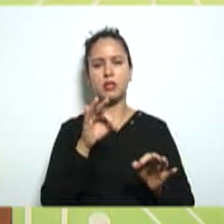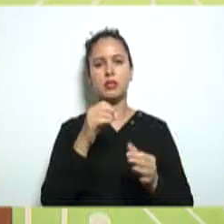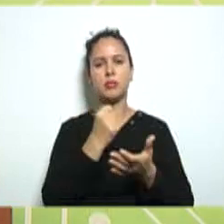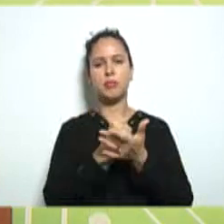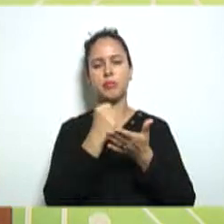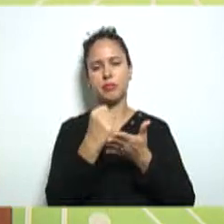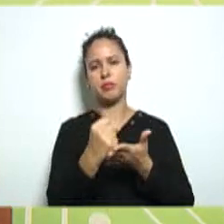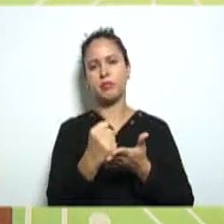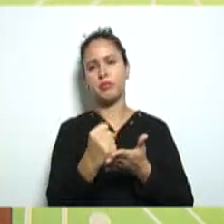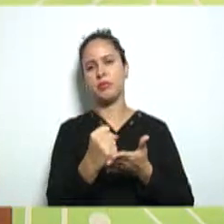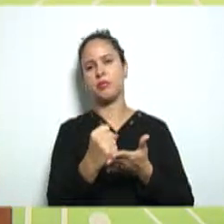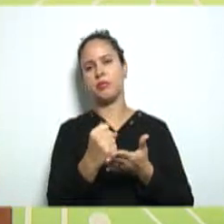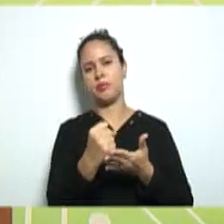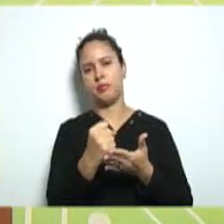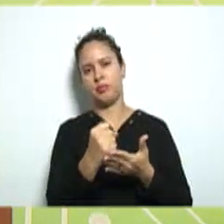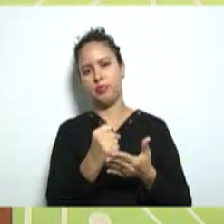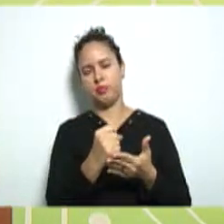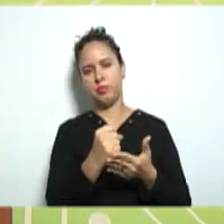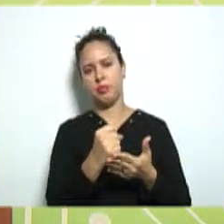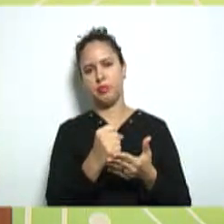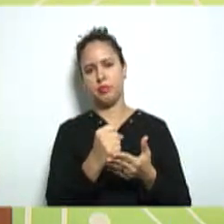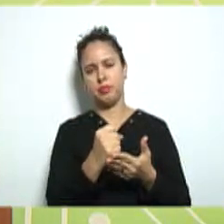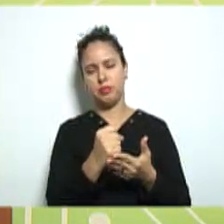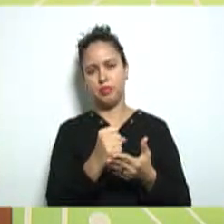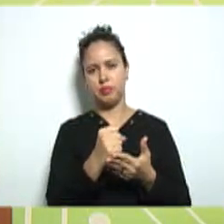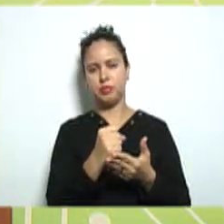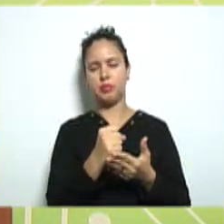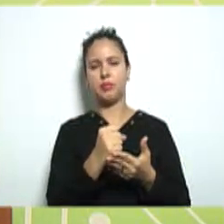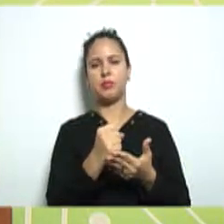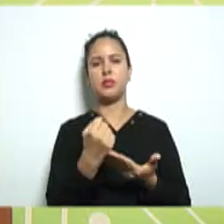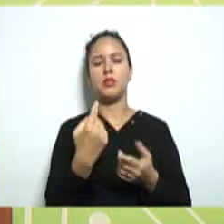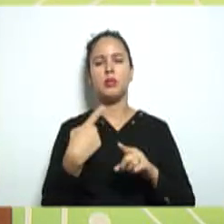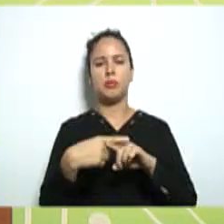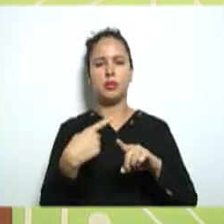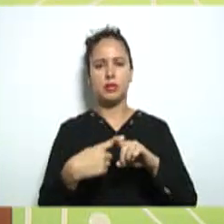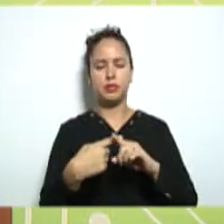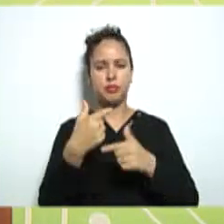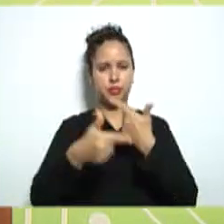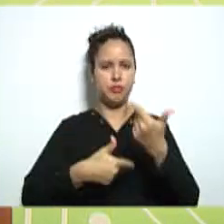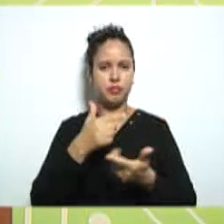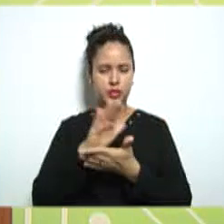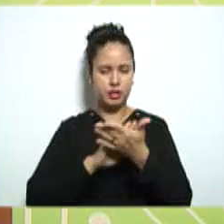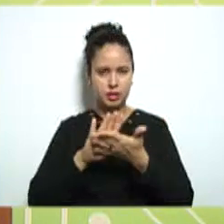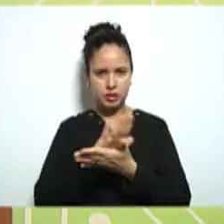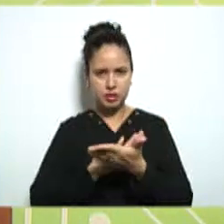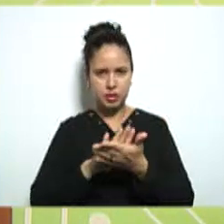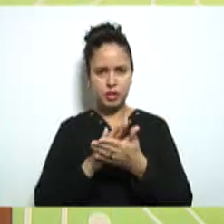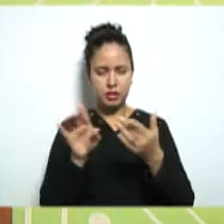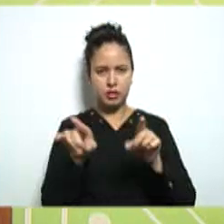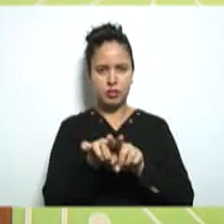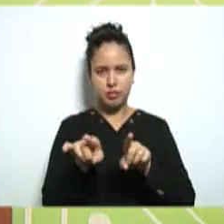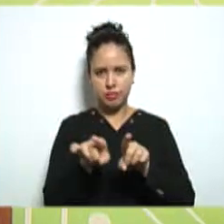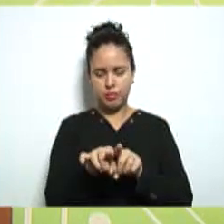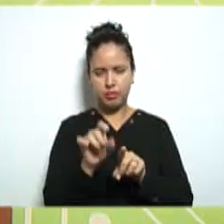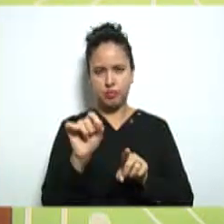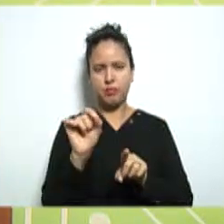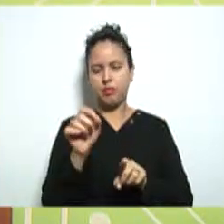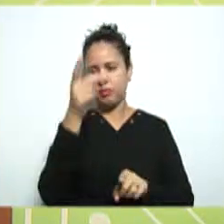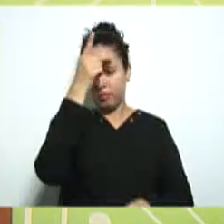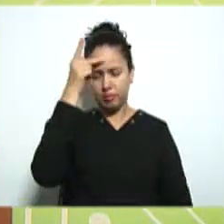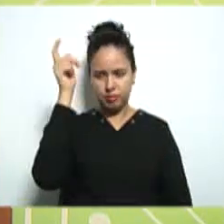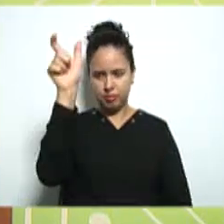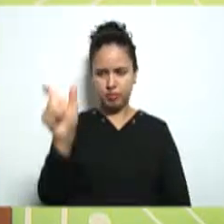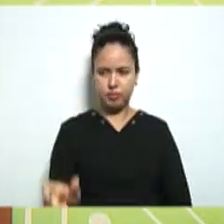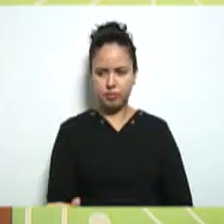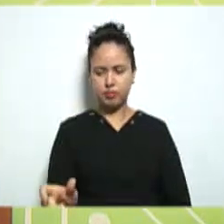não cumprir aquele acordo, pode não realizar aquele trabalho da forma como o empregador gostaria, e também para o empregado. Não